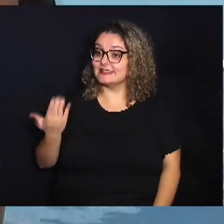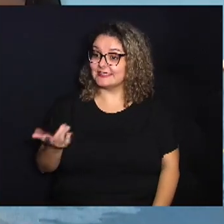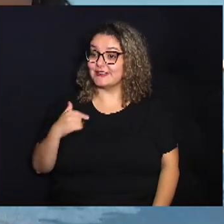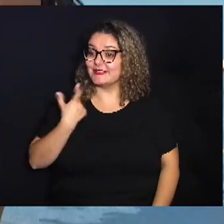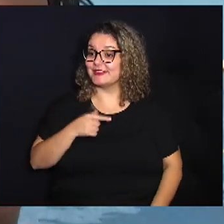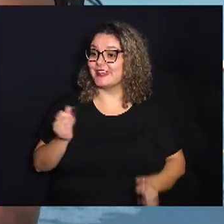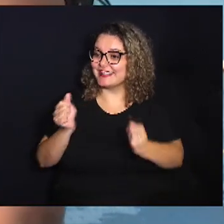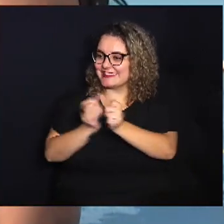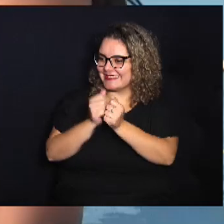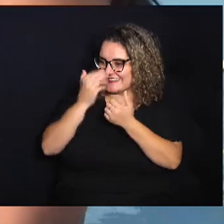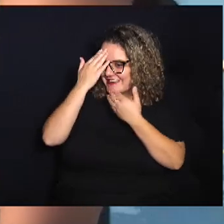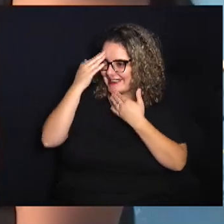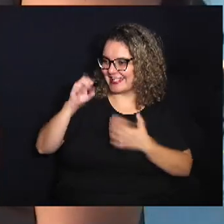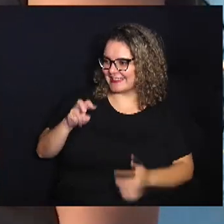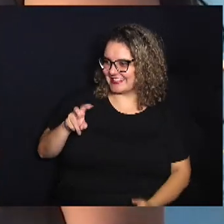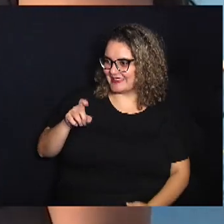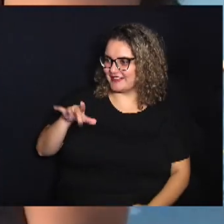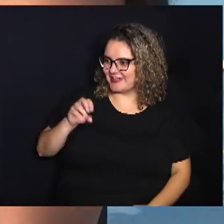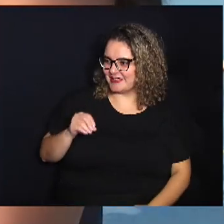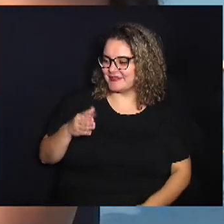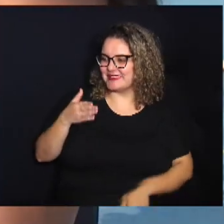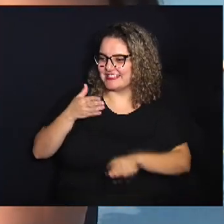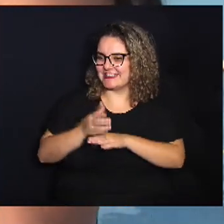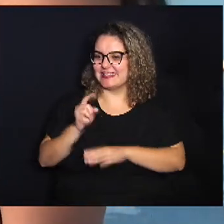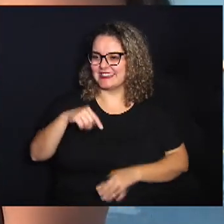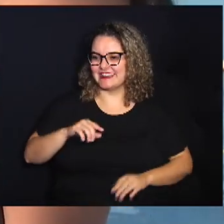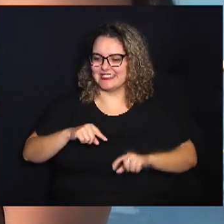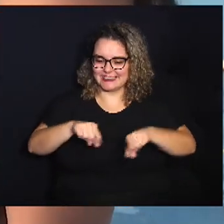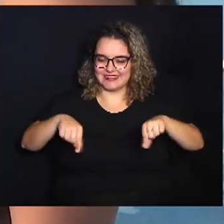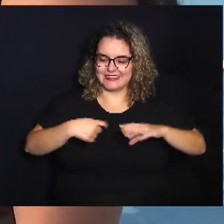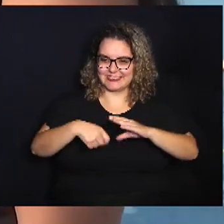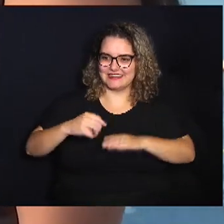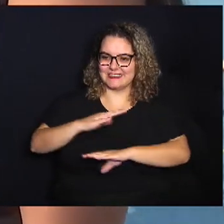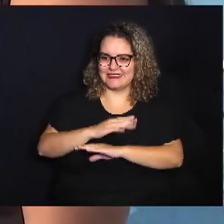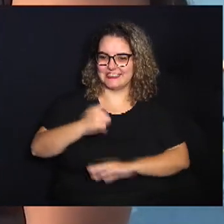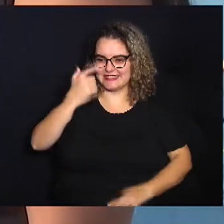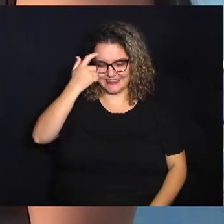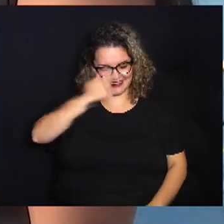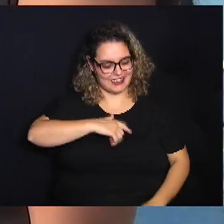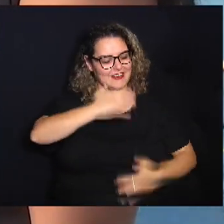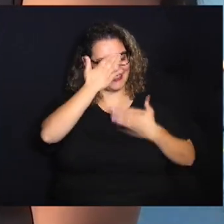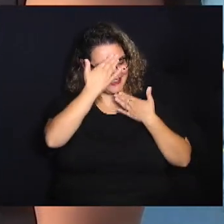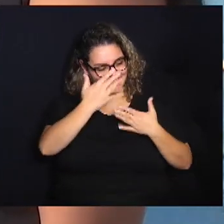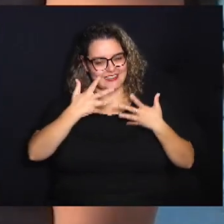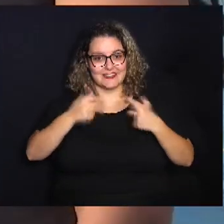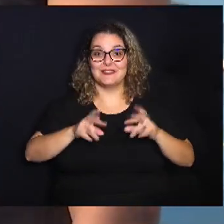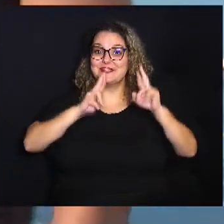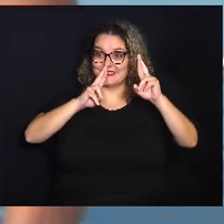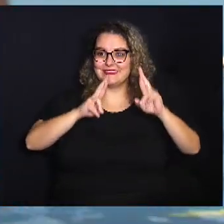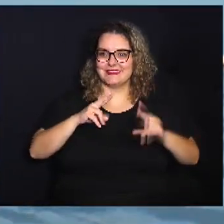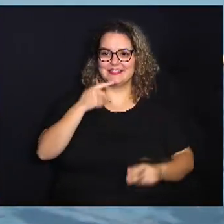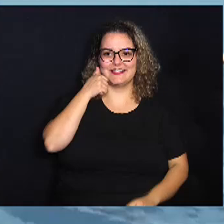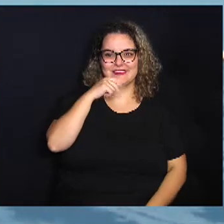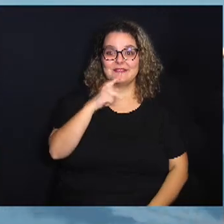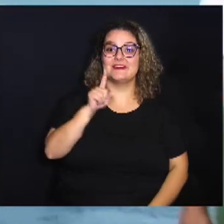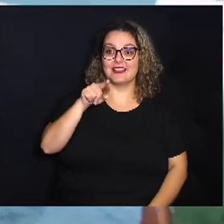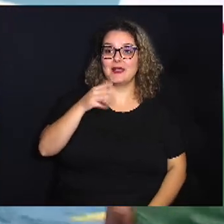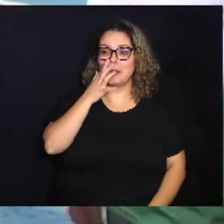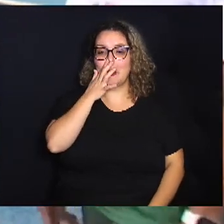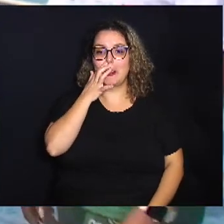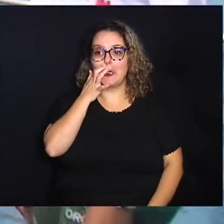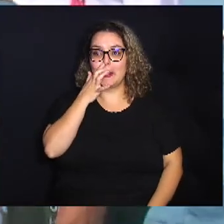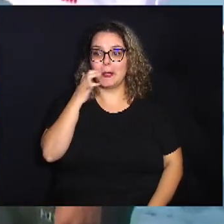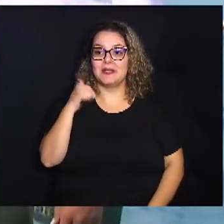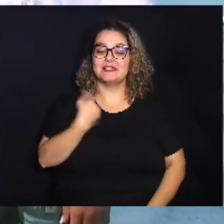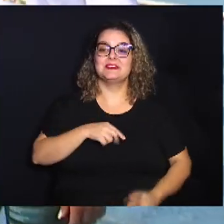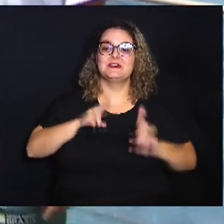juntos, né? Obrigada, viu, Evandro, pela sua participação aqui no Estúdio Câmara. Imagina, obrigado você, obrigado a todos e torçam por ela. É isso aí, a gente tá torcendo, a